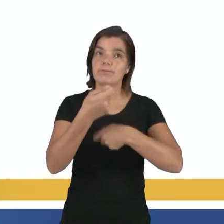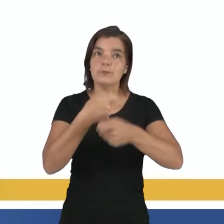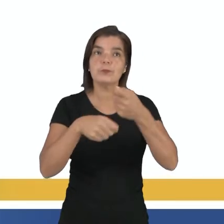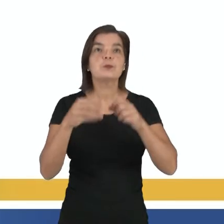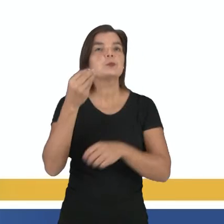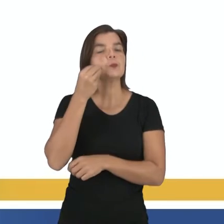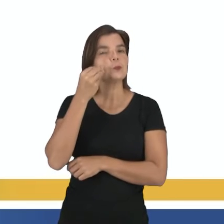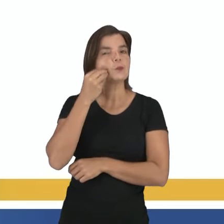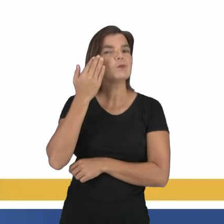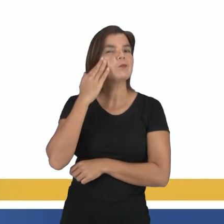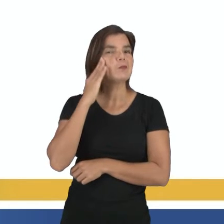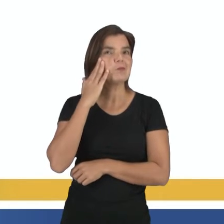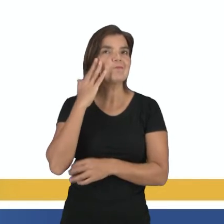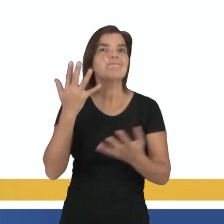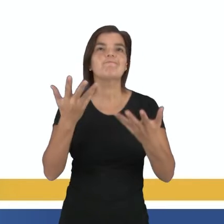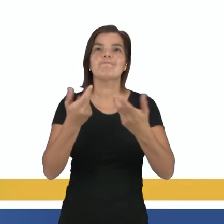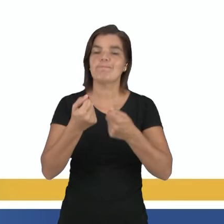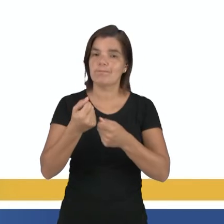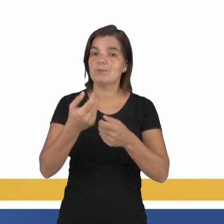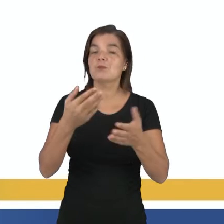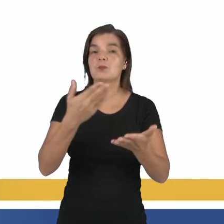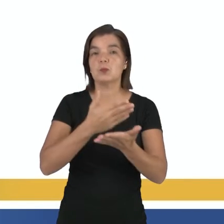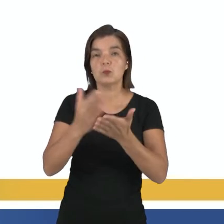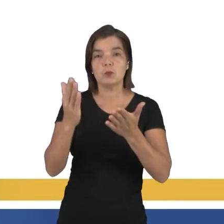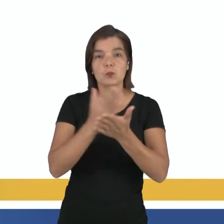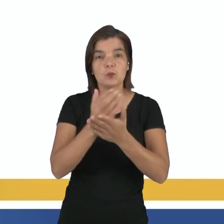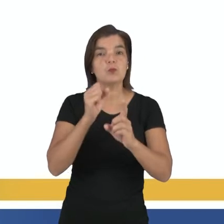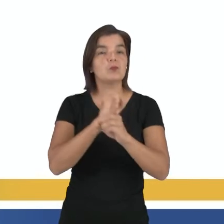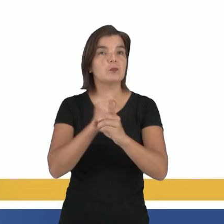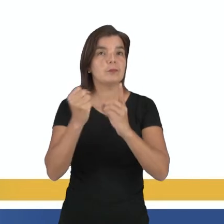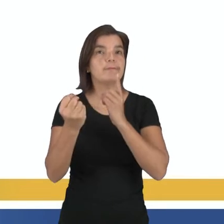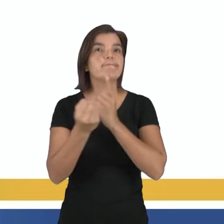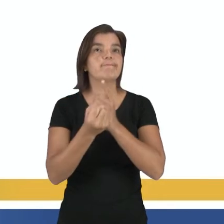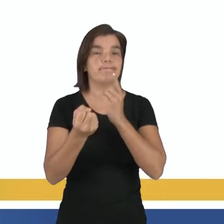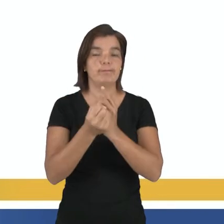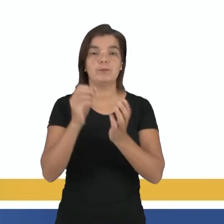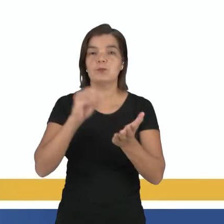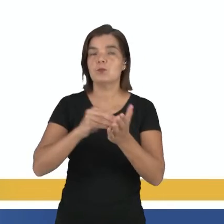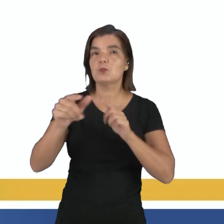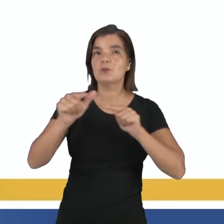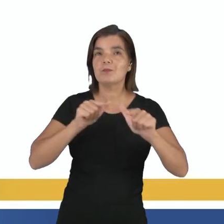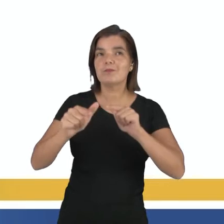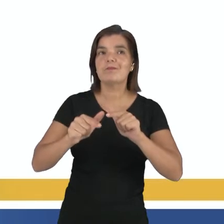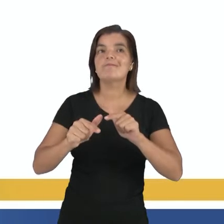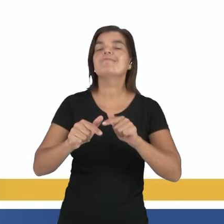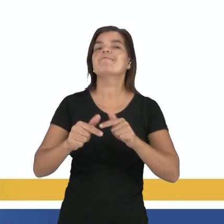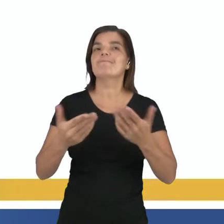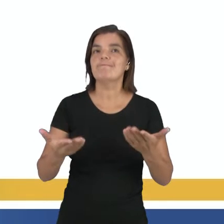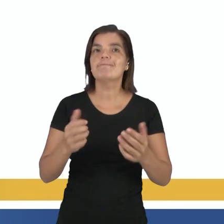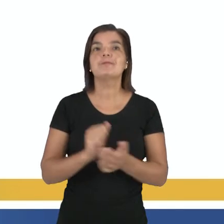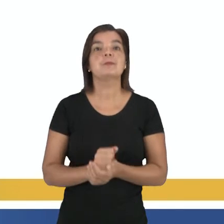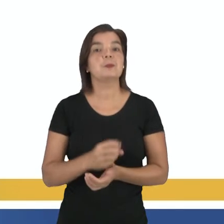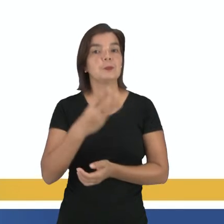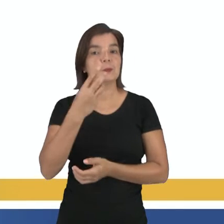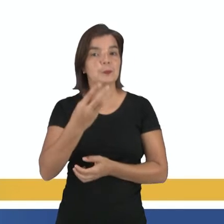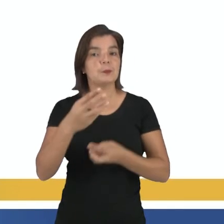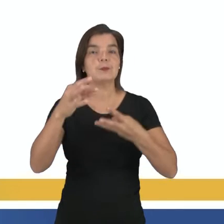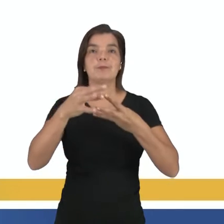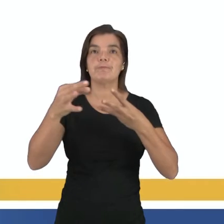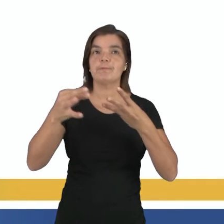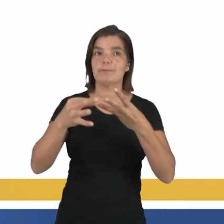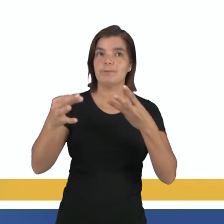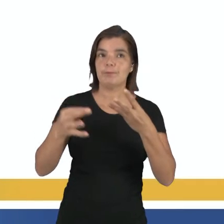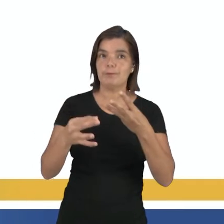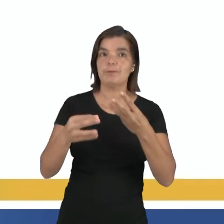que tentam compreender a capacidade produtiva de determinada sociedade, o fator desemprego é um dos mais relevantes. Contudo, temos